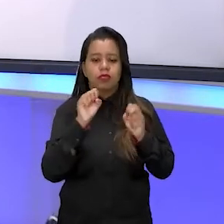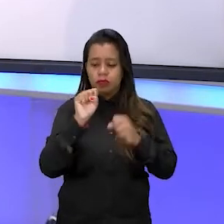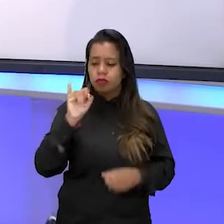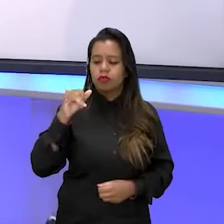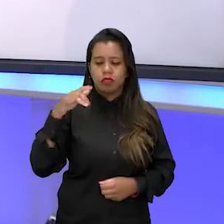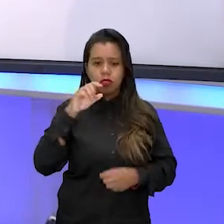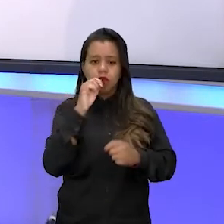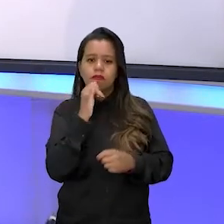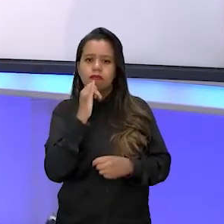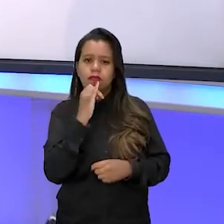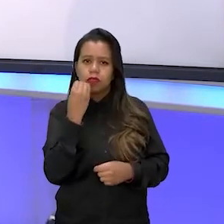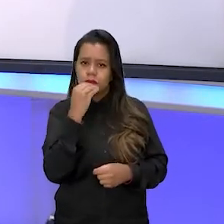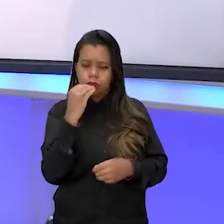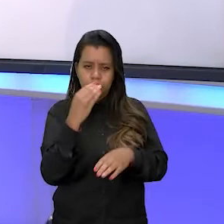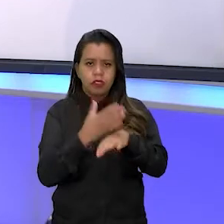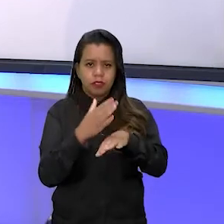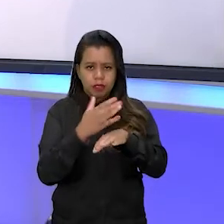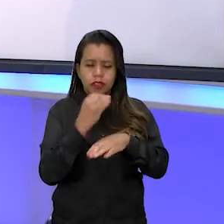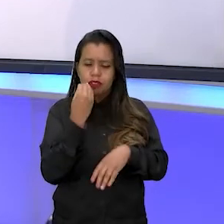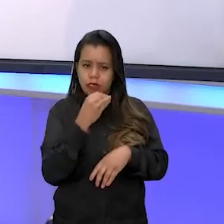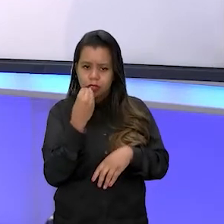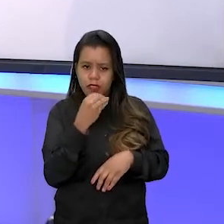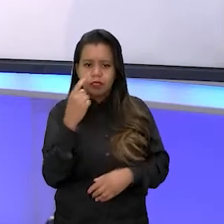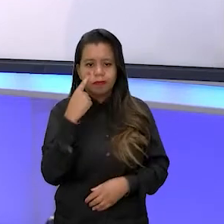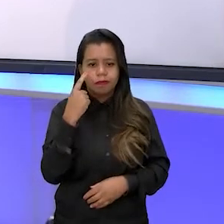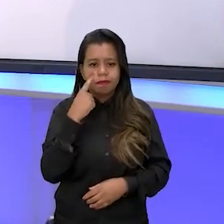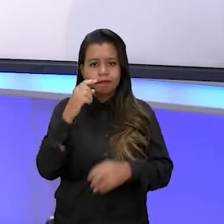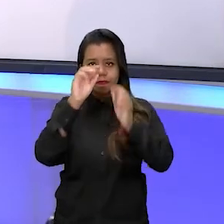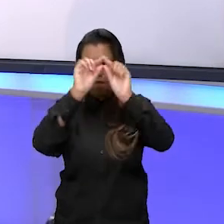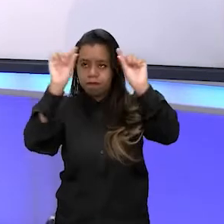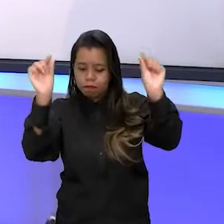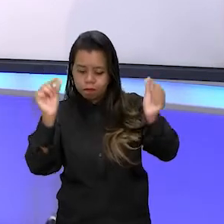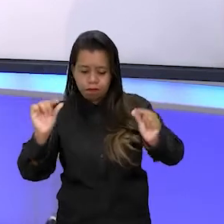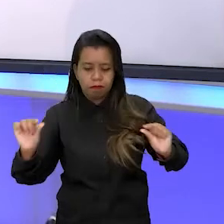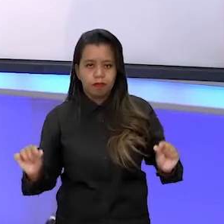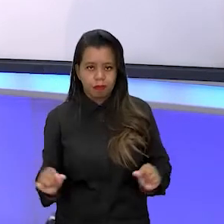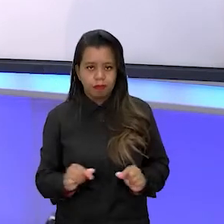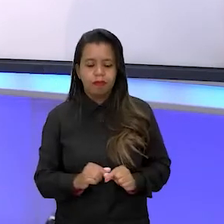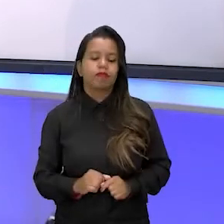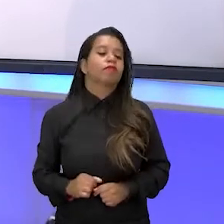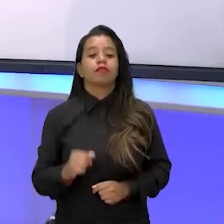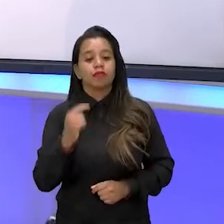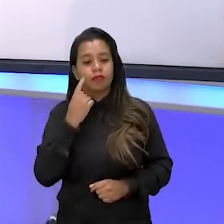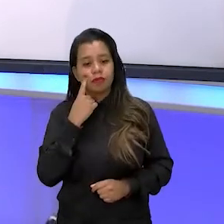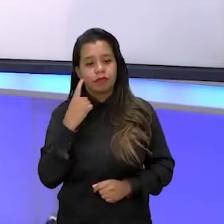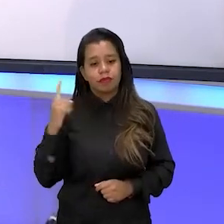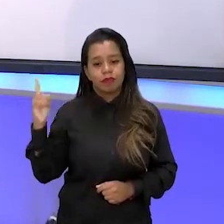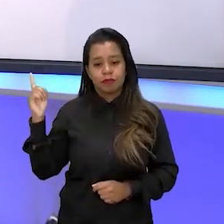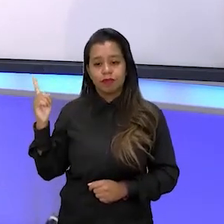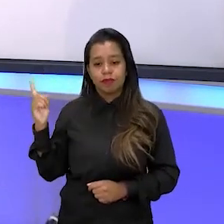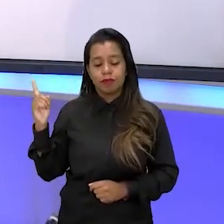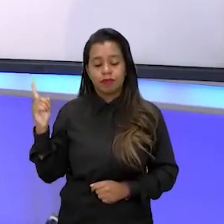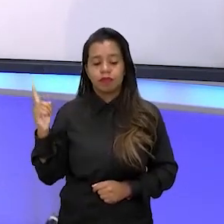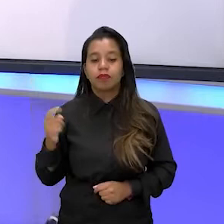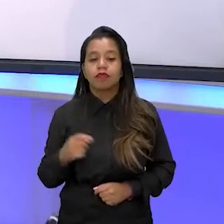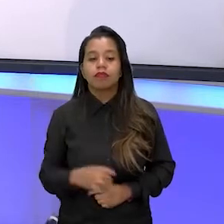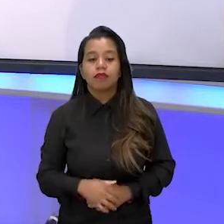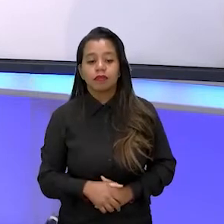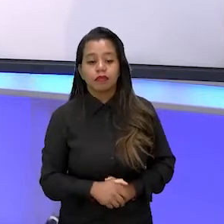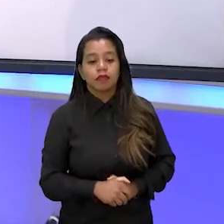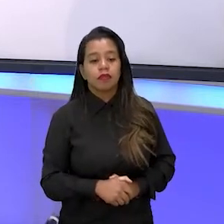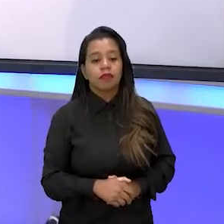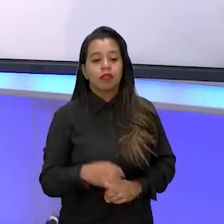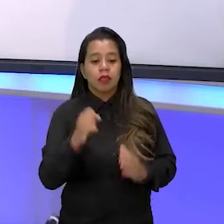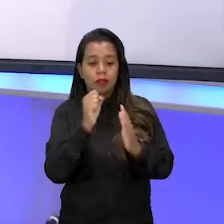vocês entenderem como que pode ser, como que um circuito pode ser melhor aproveitado, tá certo? Este simulador vocês vão